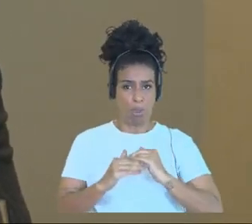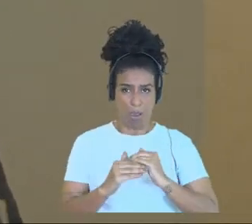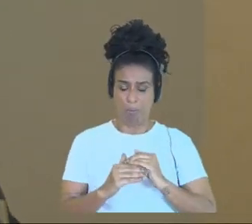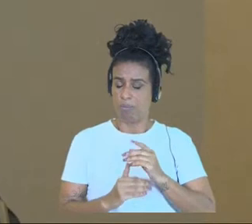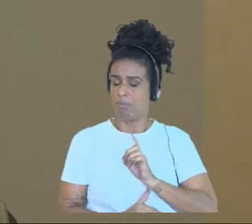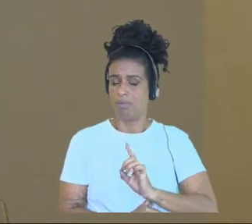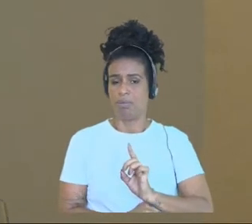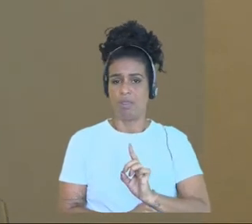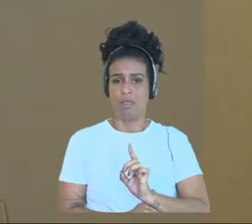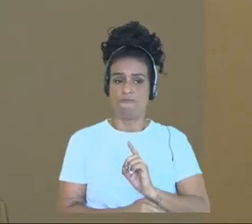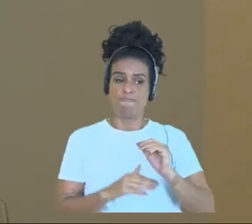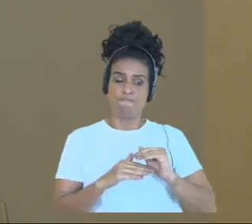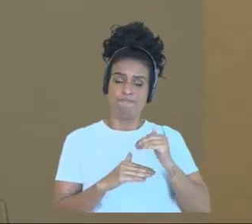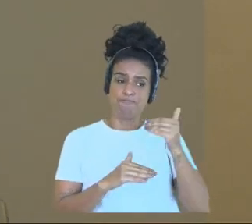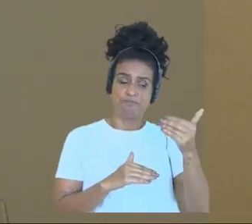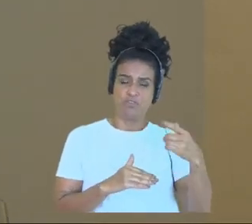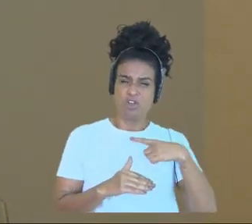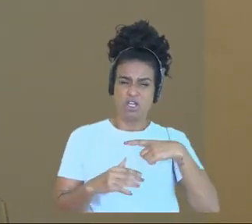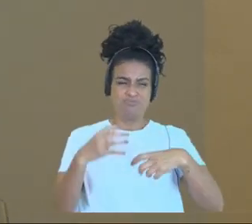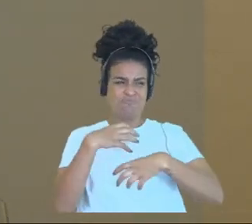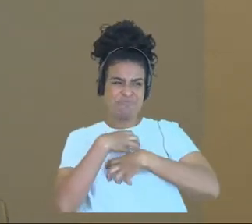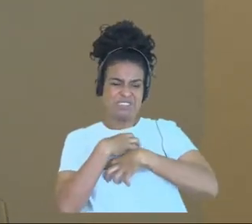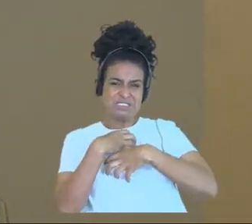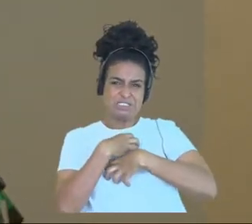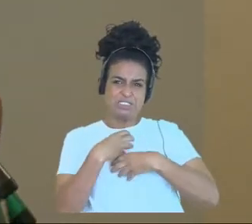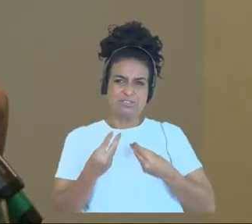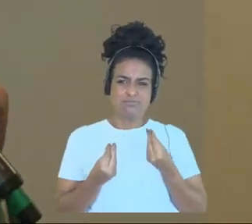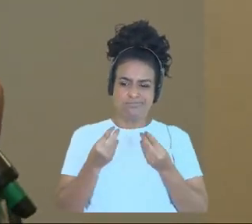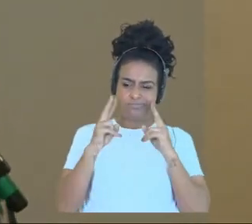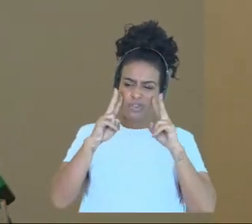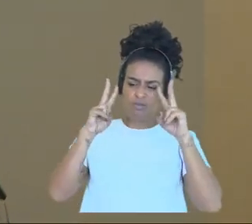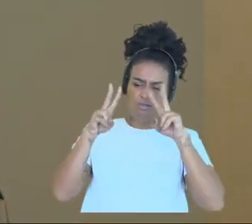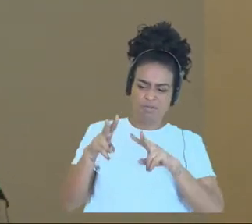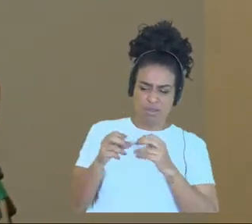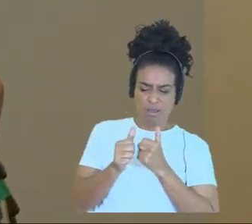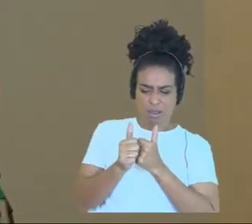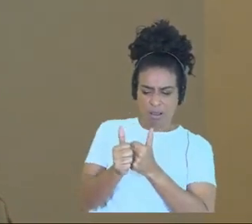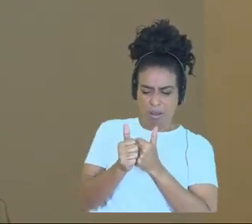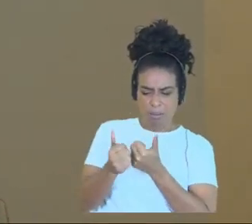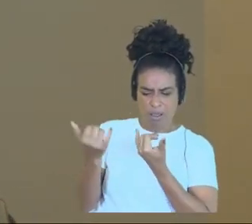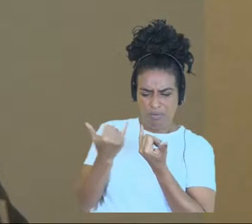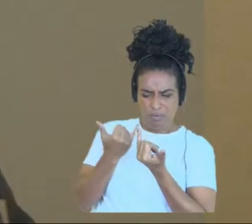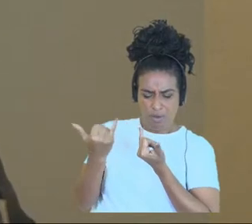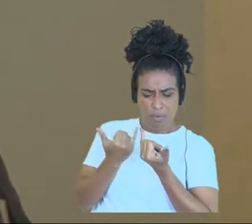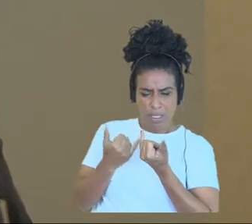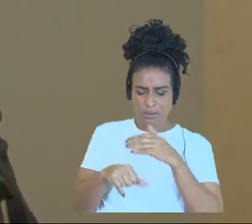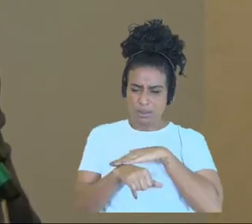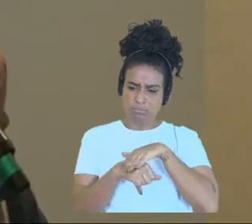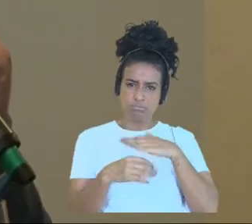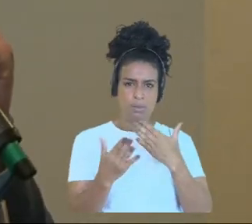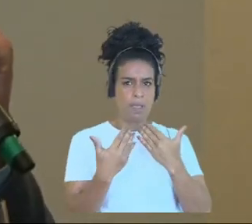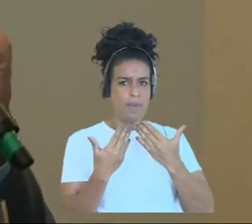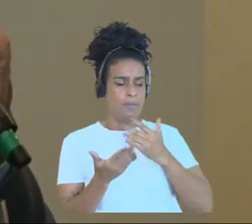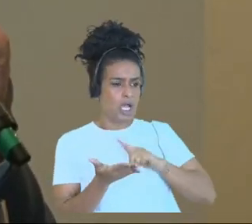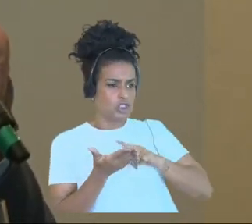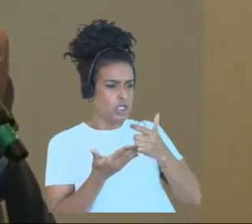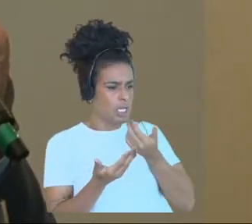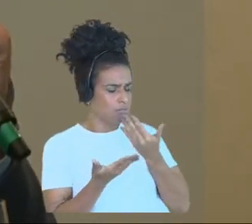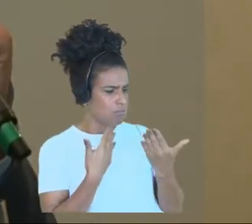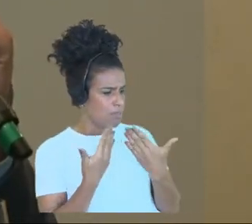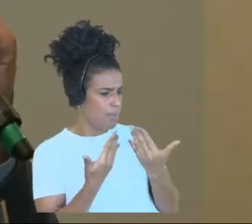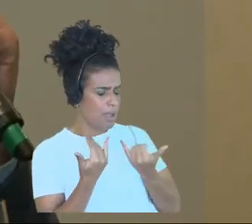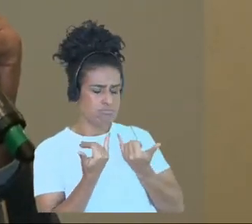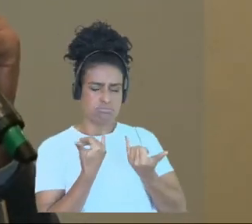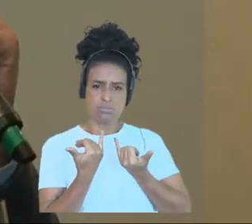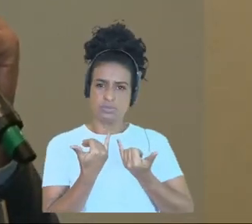E desde fora, a sensação que eu tive acompanhando os editoriais, ouvindo as pessoas, conversando com jornalistas, é